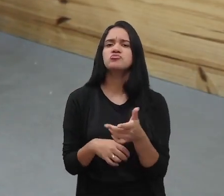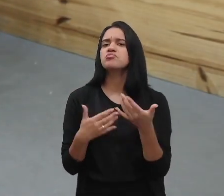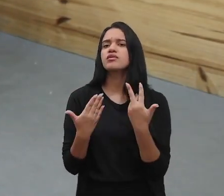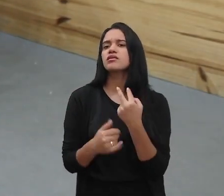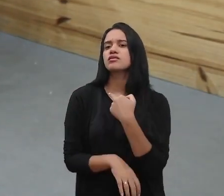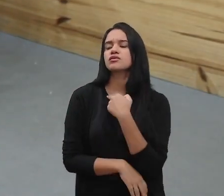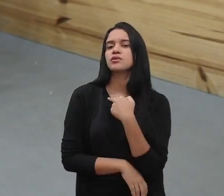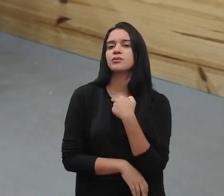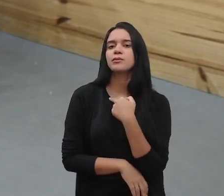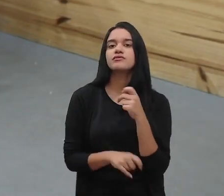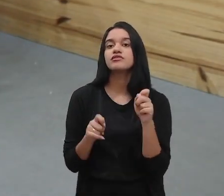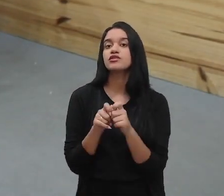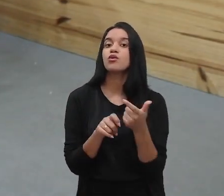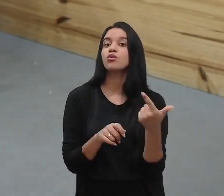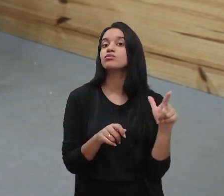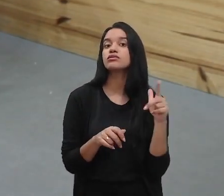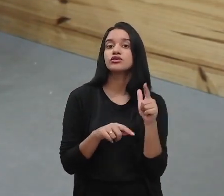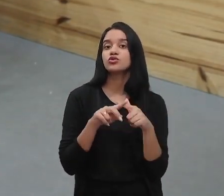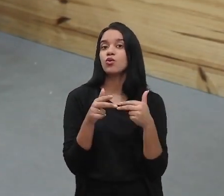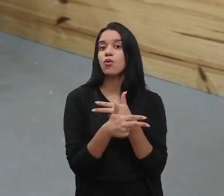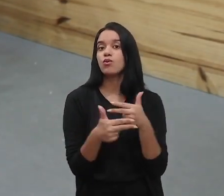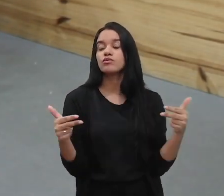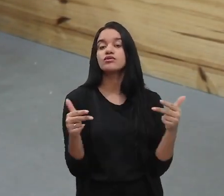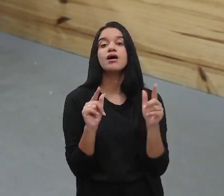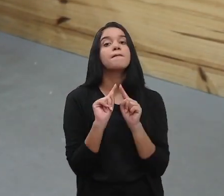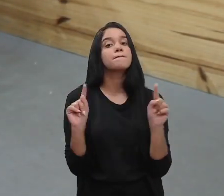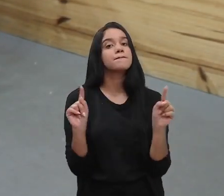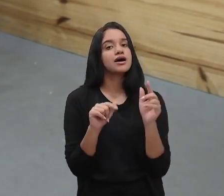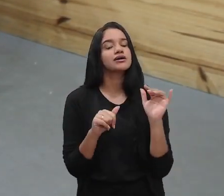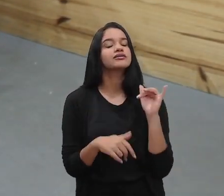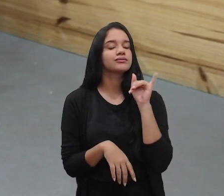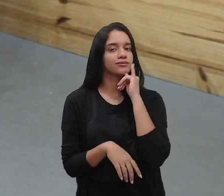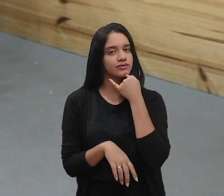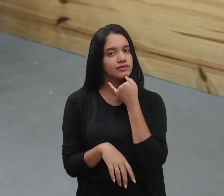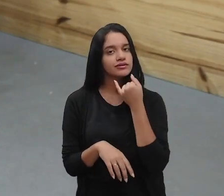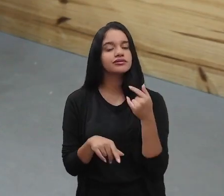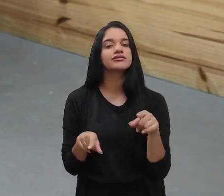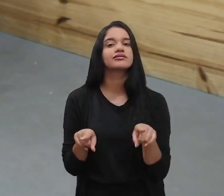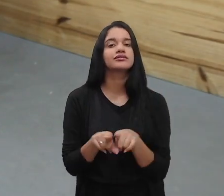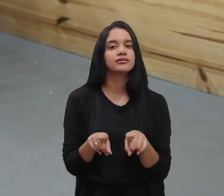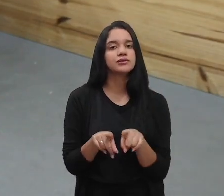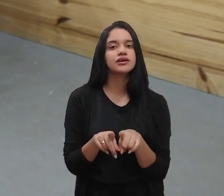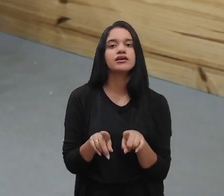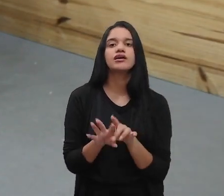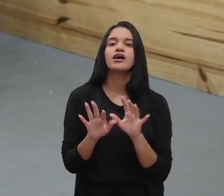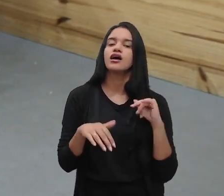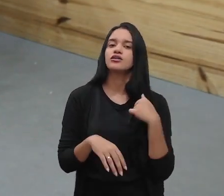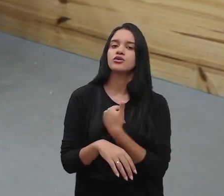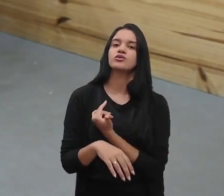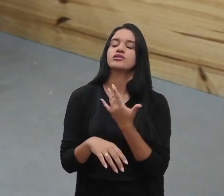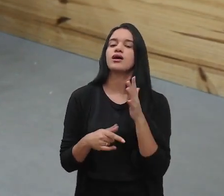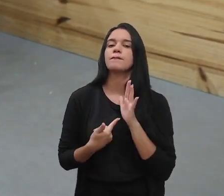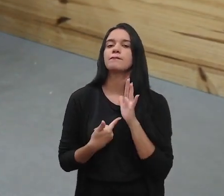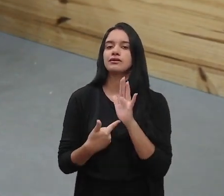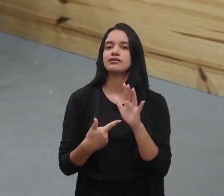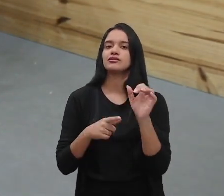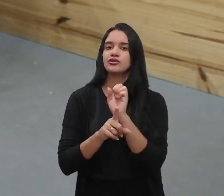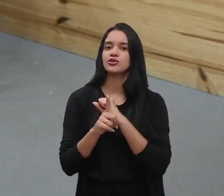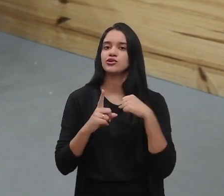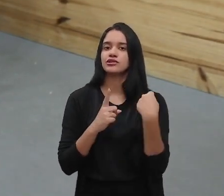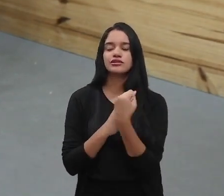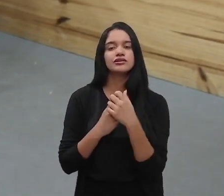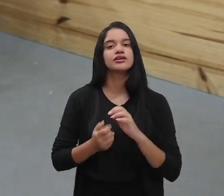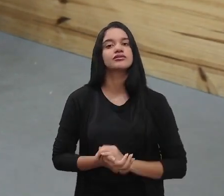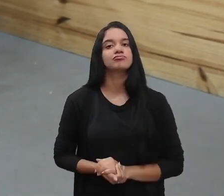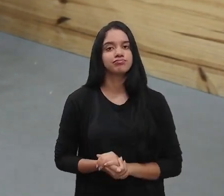possa fazer outras coisas, mas, infelizmente, a gente também paga um preço referente pela nossa apresentação mediante a sociedade. Sim,